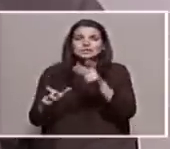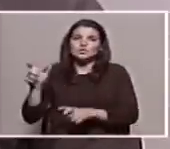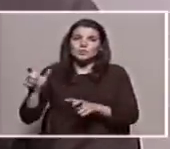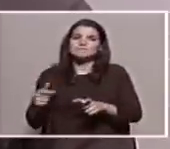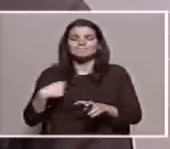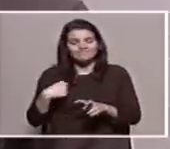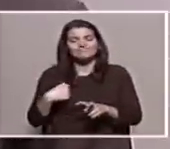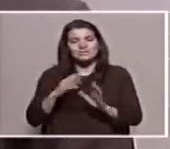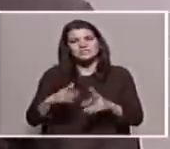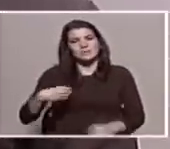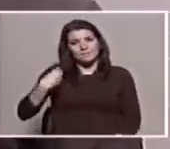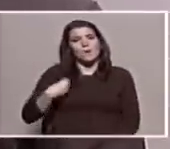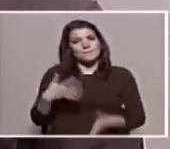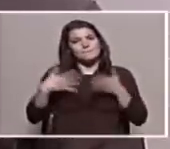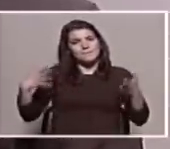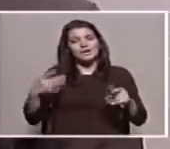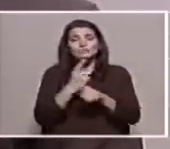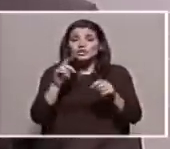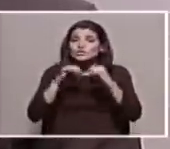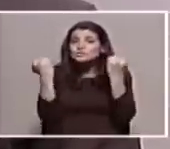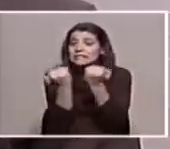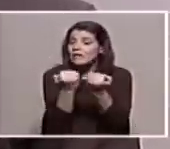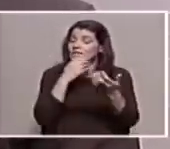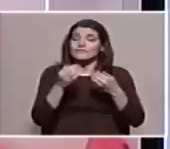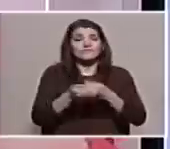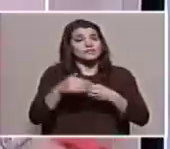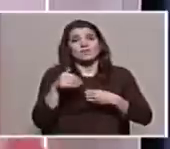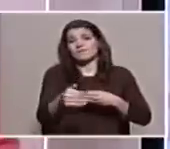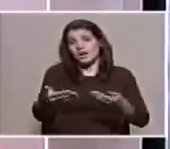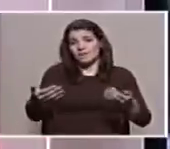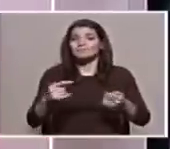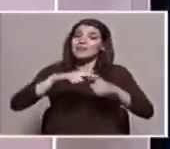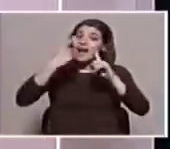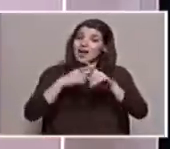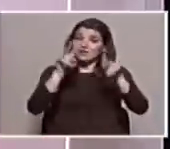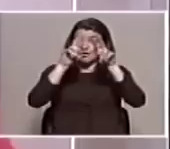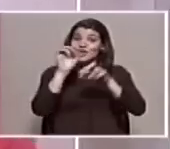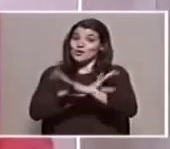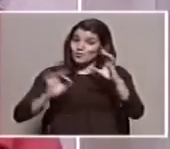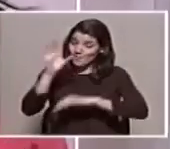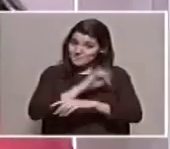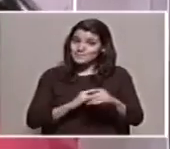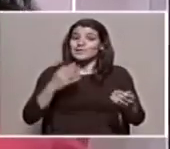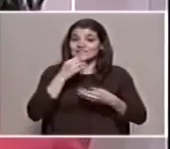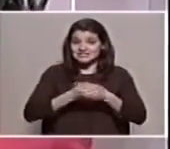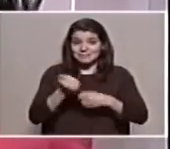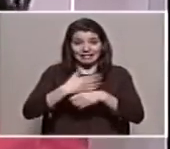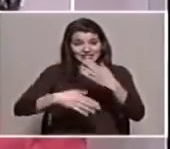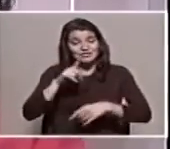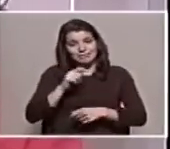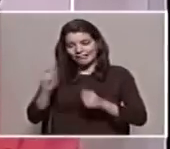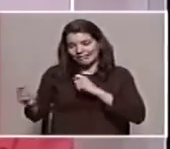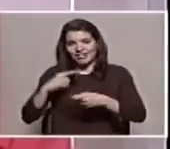nós temos que nos preocupar cada vez mais porque a nossa sociedade tem a encer Sem dúvida an europeu do recimento ativo e também do diálogo entre gerações e este